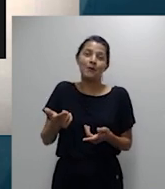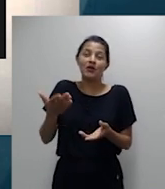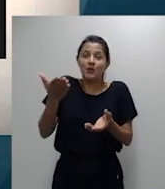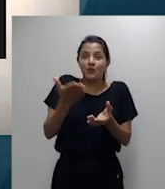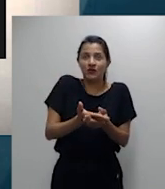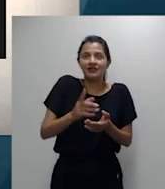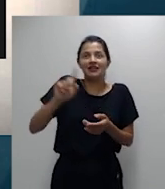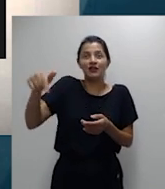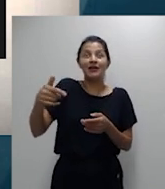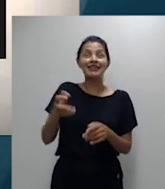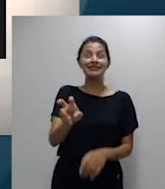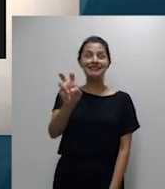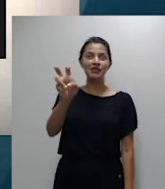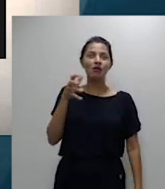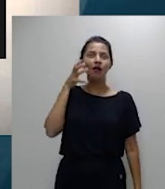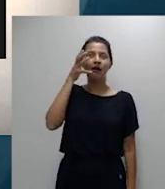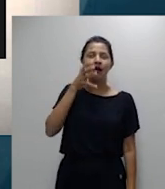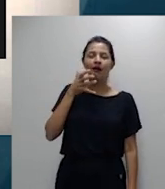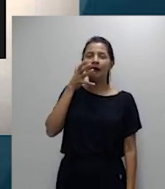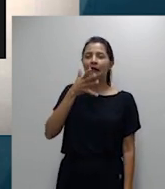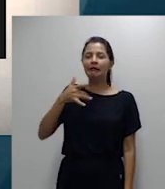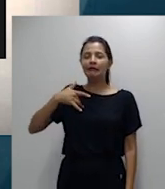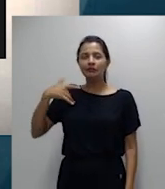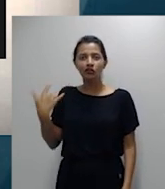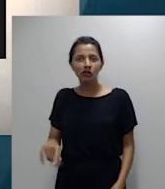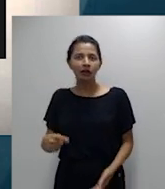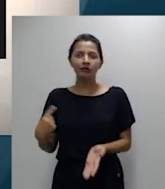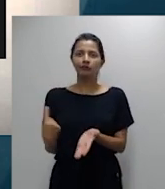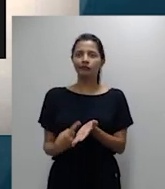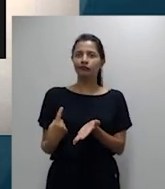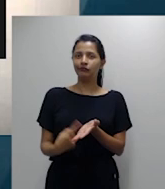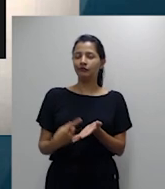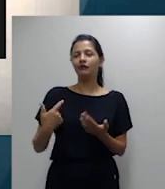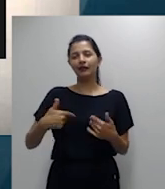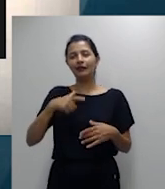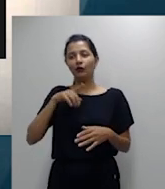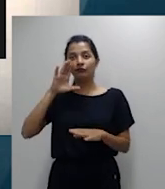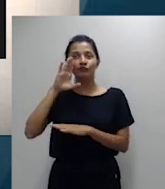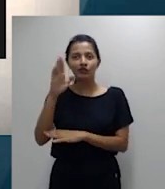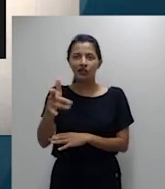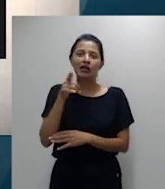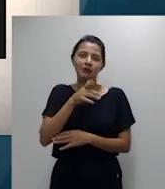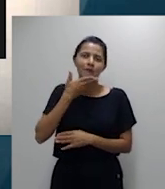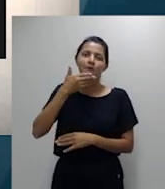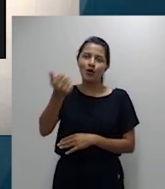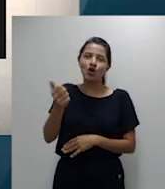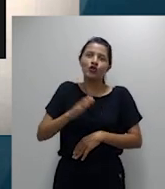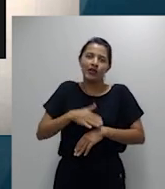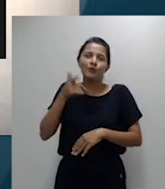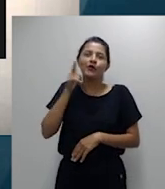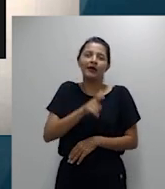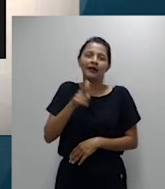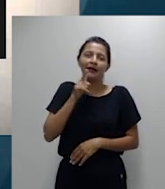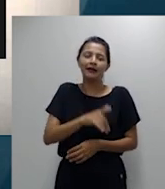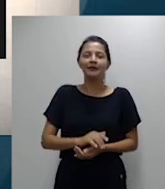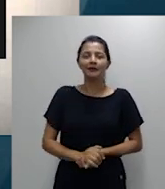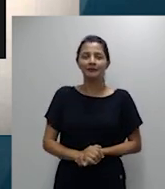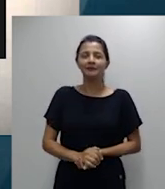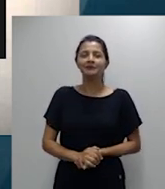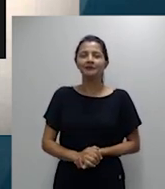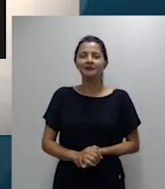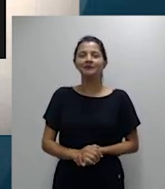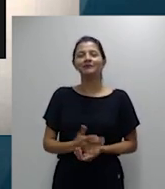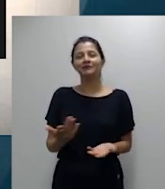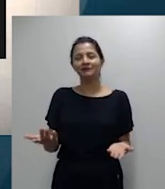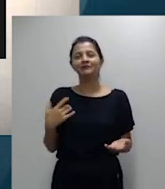festa tão simples sustentações orais né estão programados ele deve possível a gente vai guerra perto o relator do processo